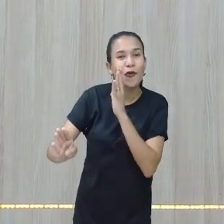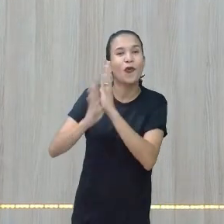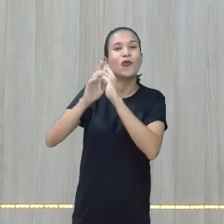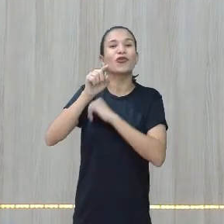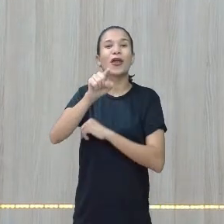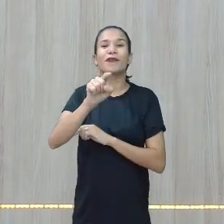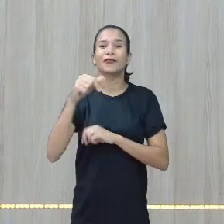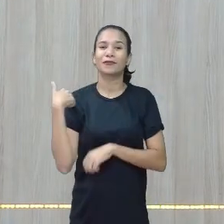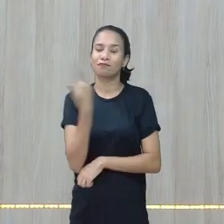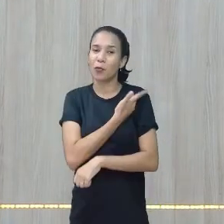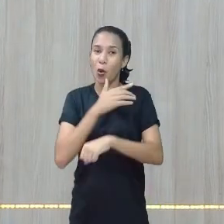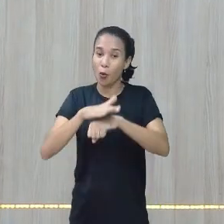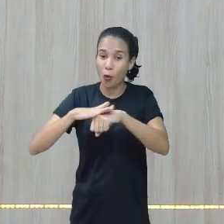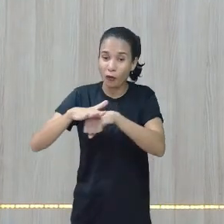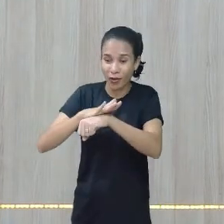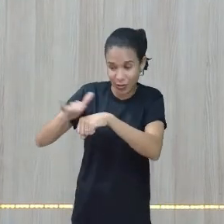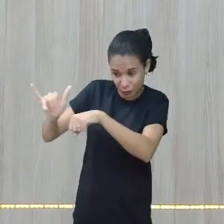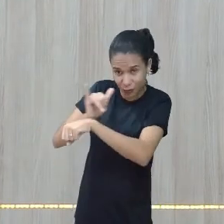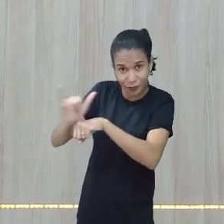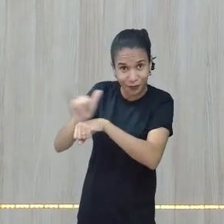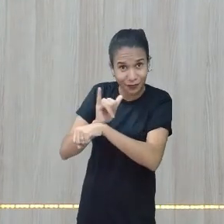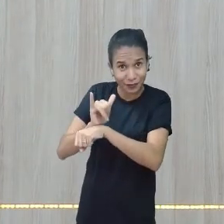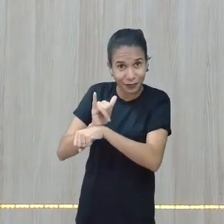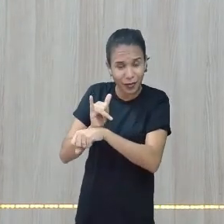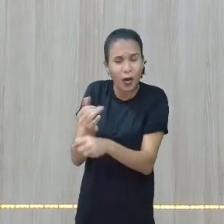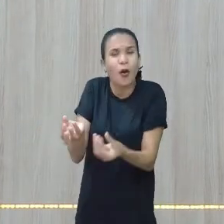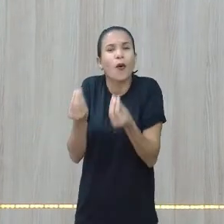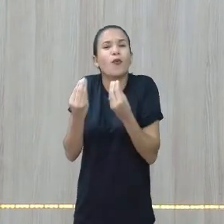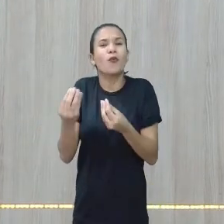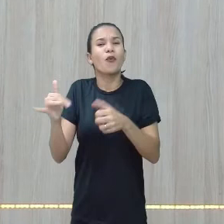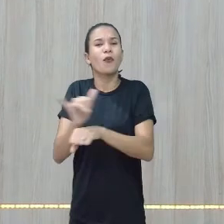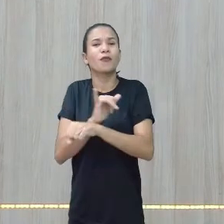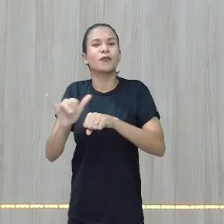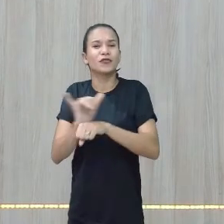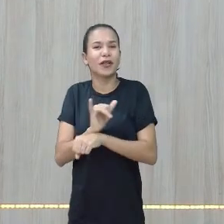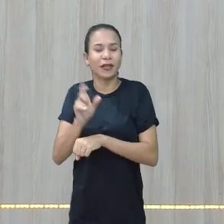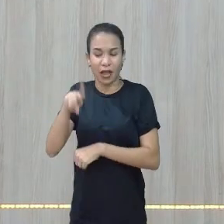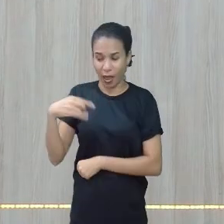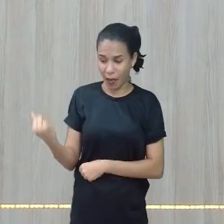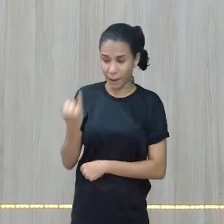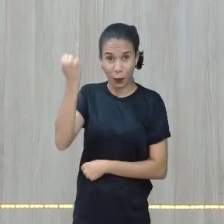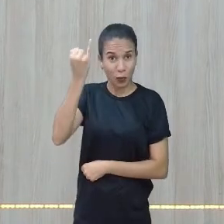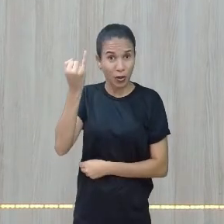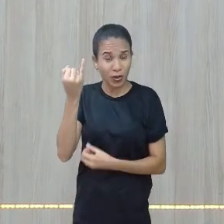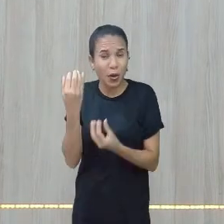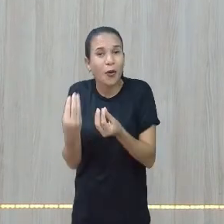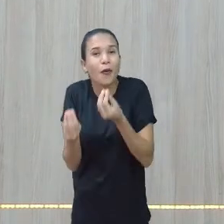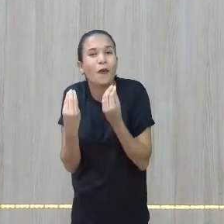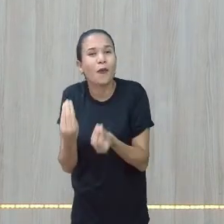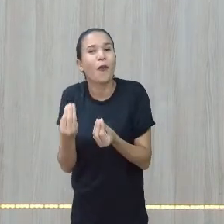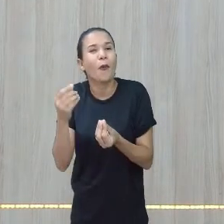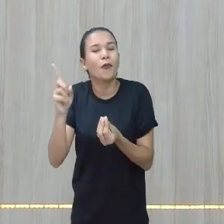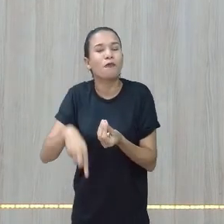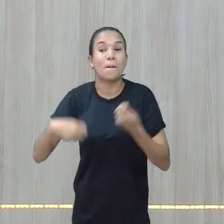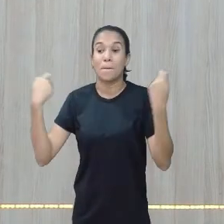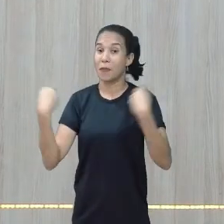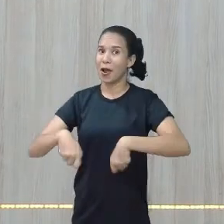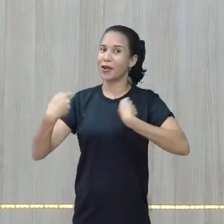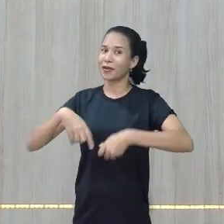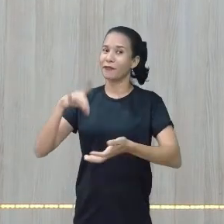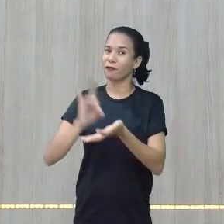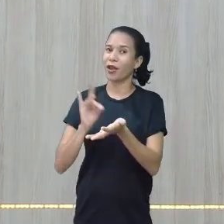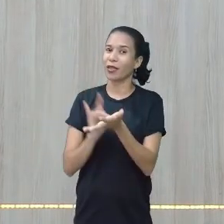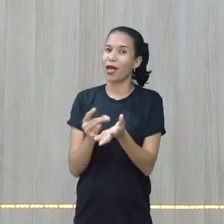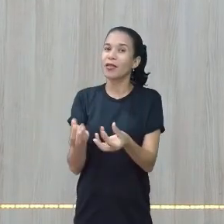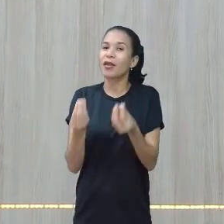vocês para a gente conversar sobre os recursos. Quais recursos são importantes? Quais recursos são indispensáveis? E